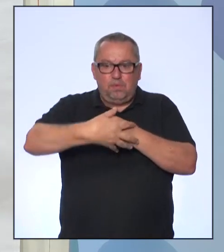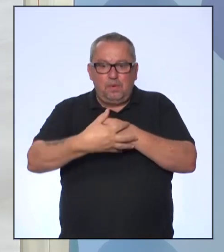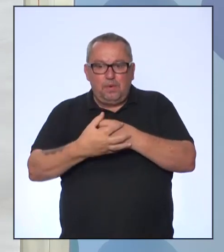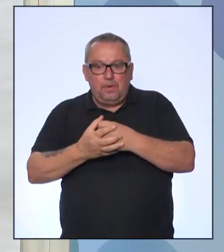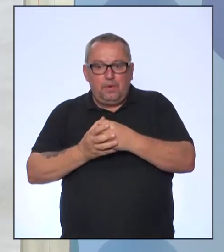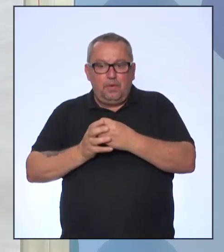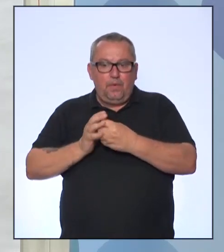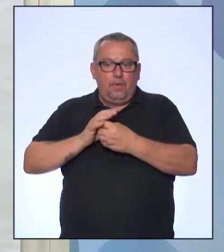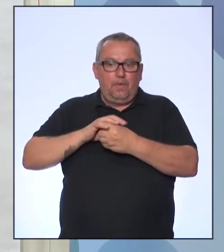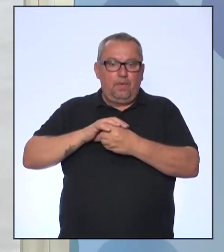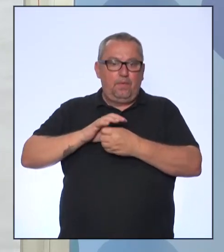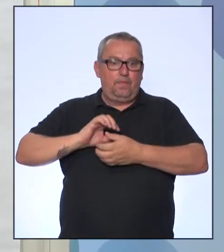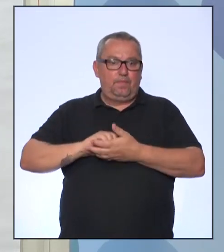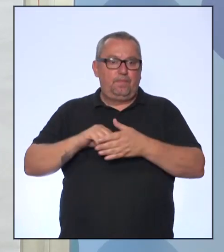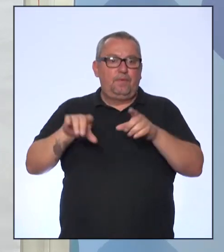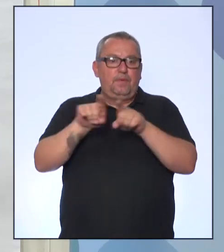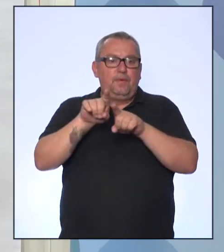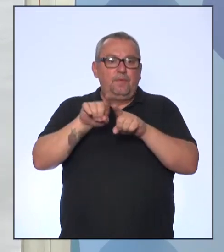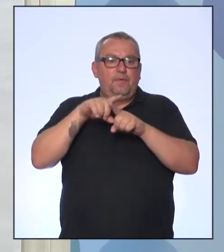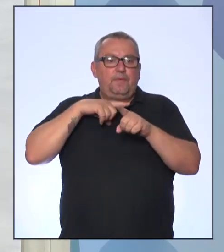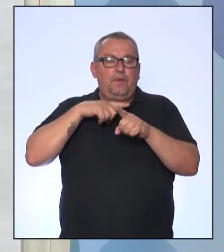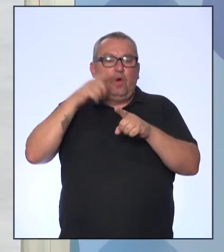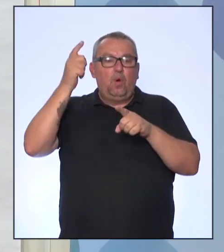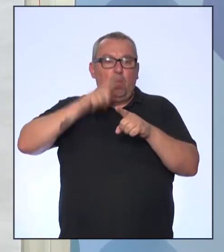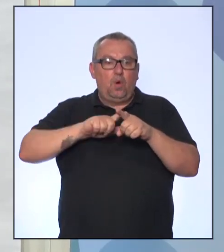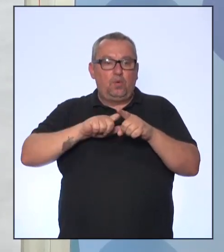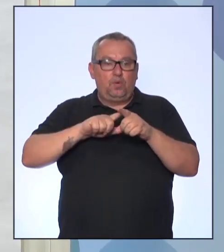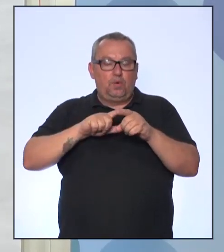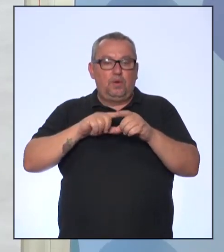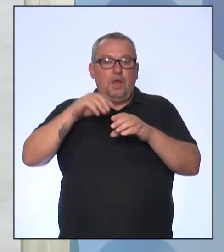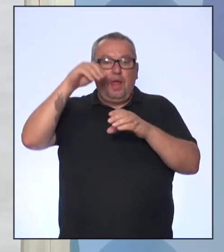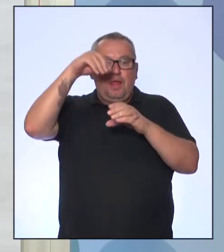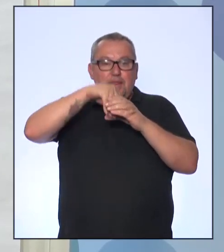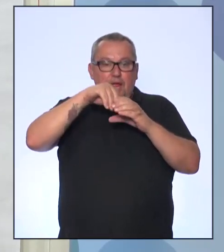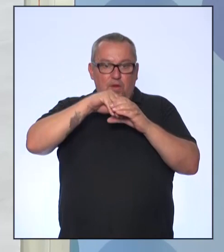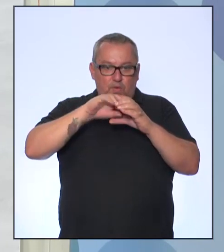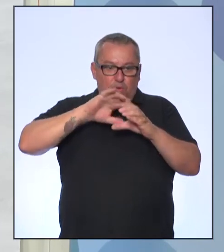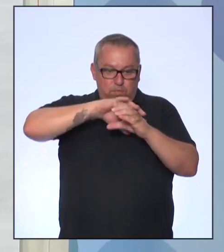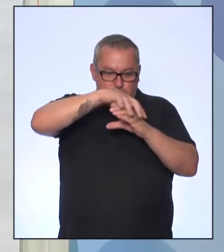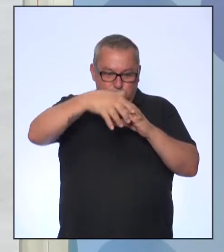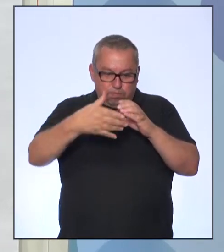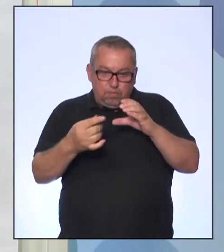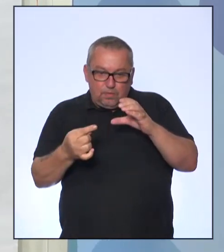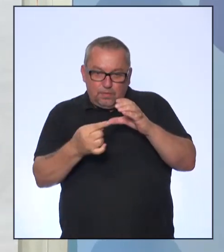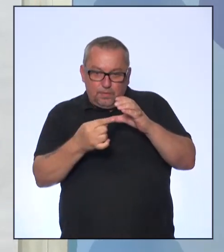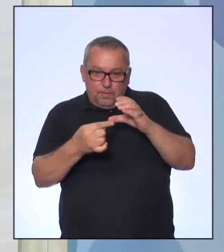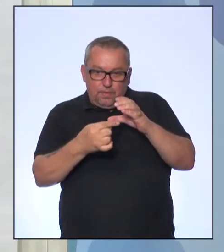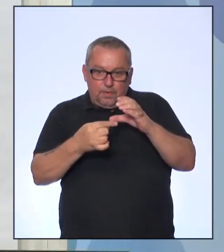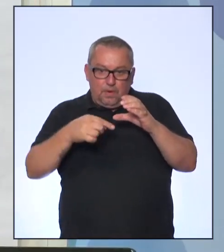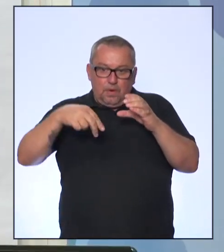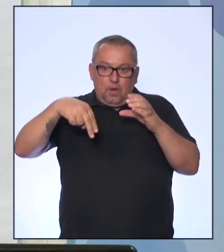célula aí. E aí eu tenho um outro componente, que é o núcleo. certo?